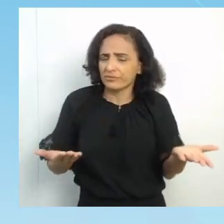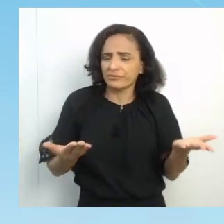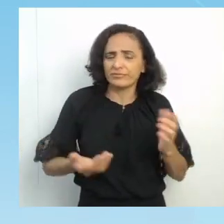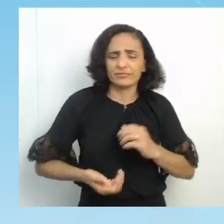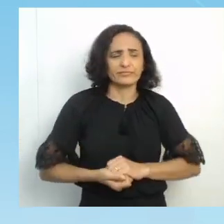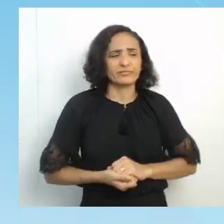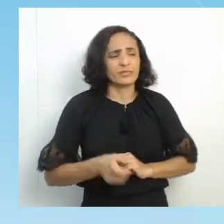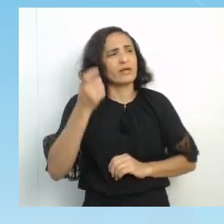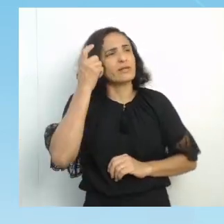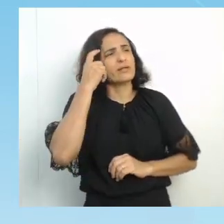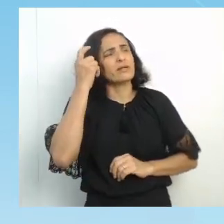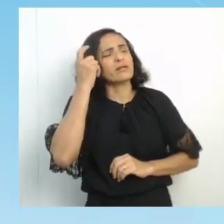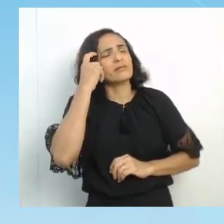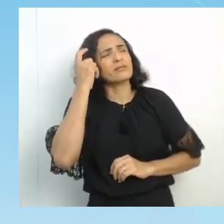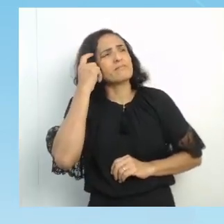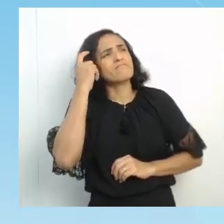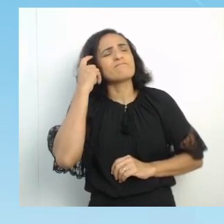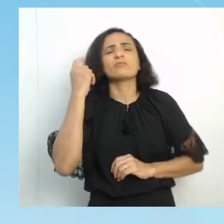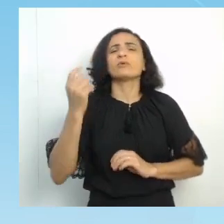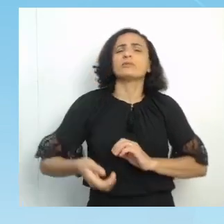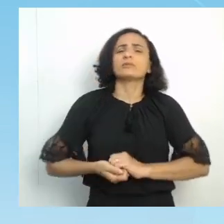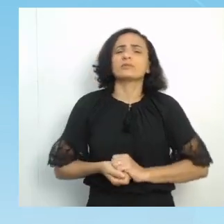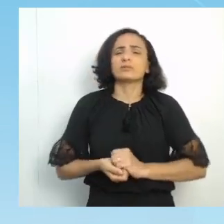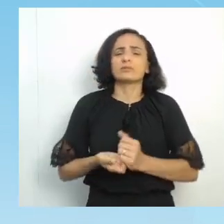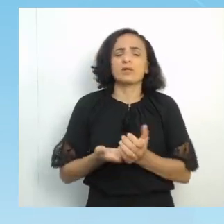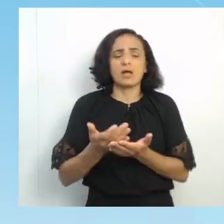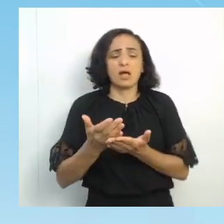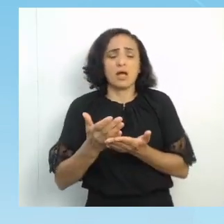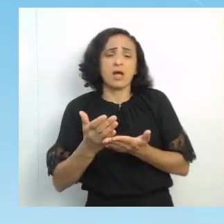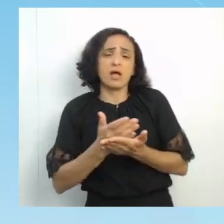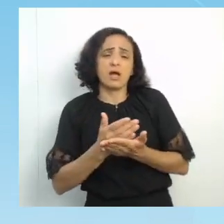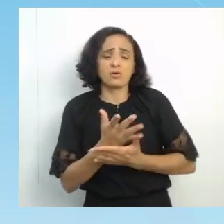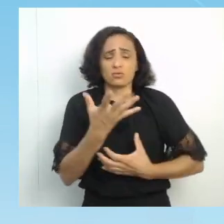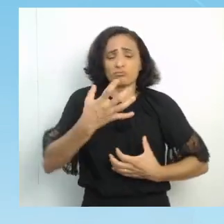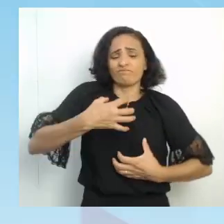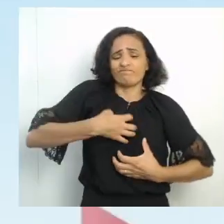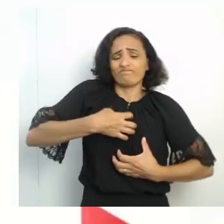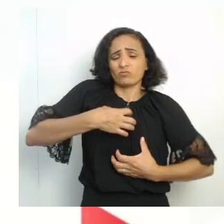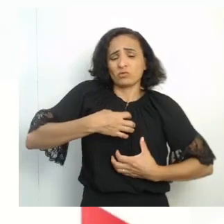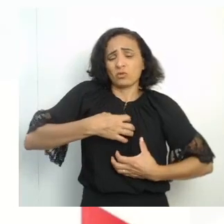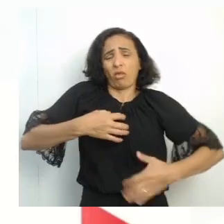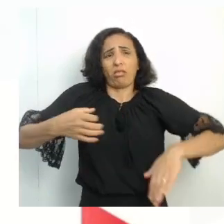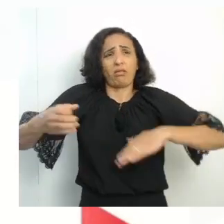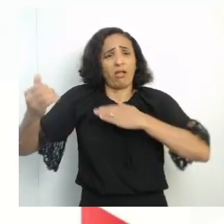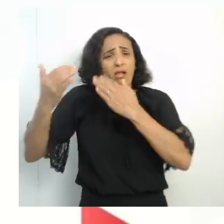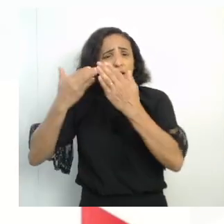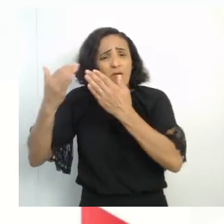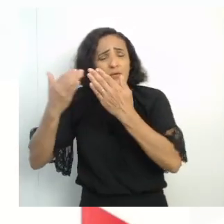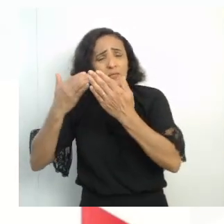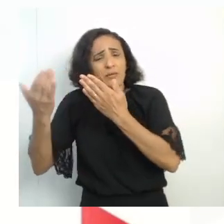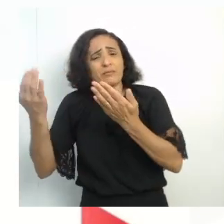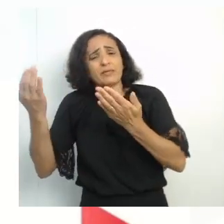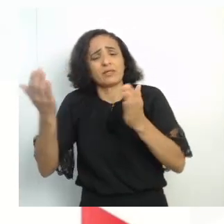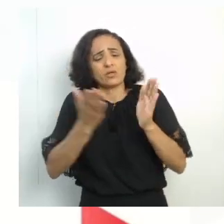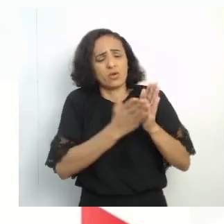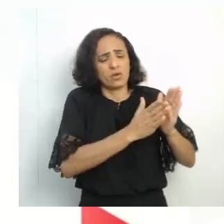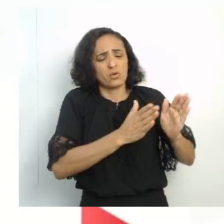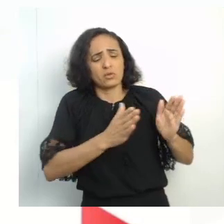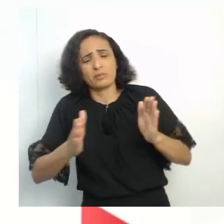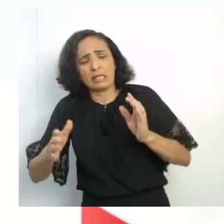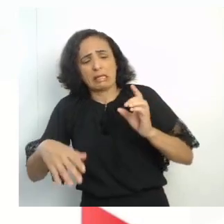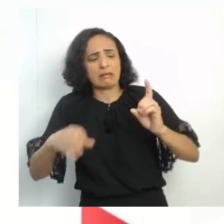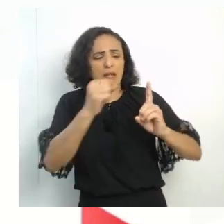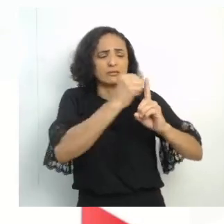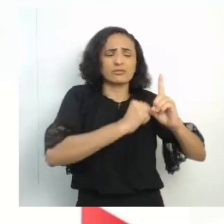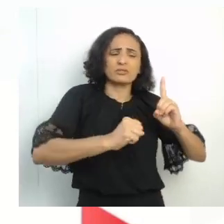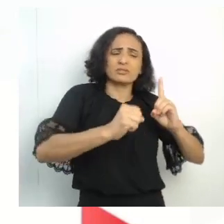o que se chama de fatores biológicos, fatores psicológicos e os fatores que são sociais. Quando